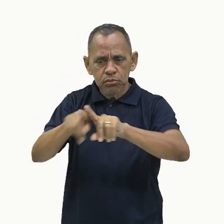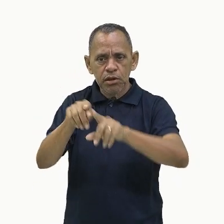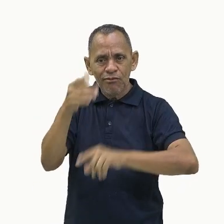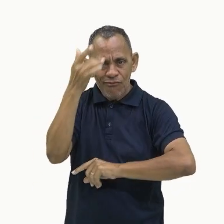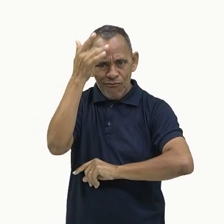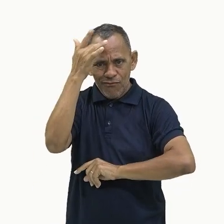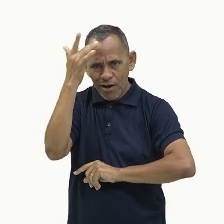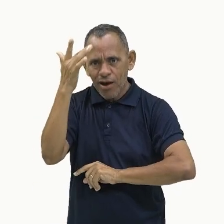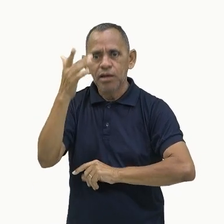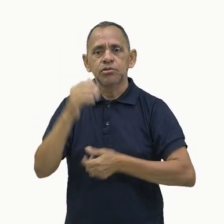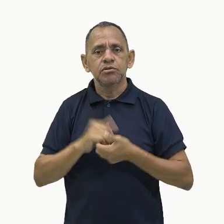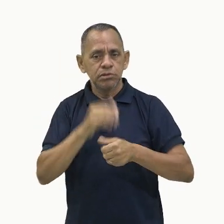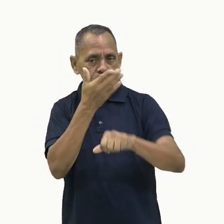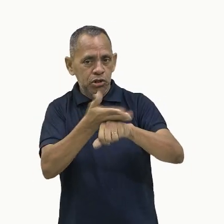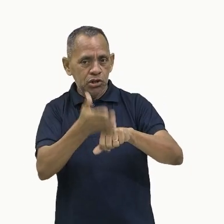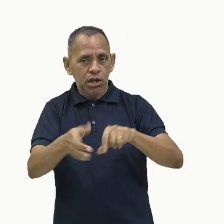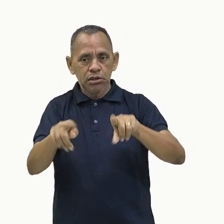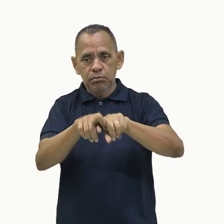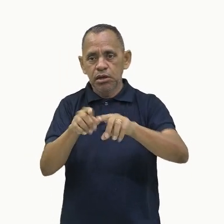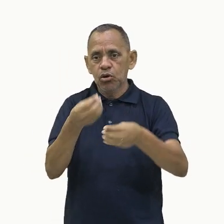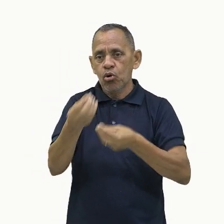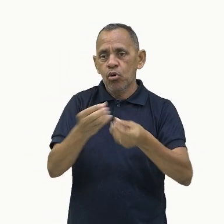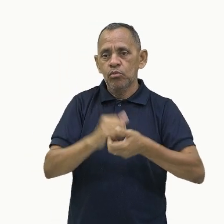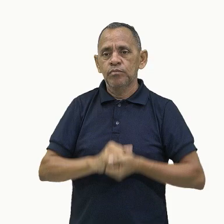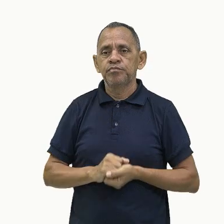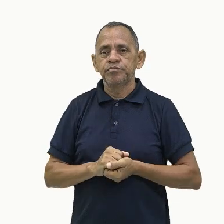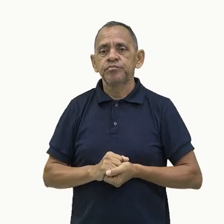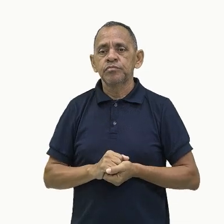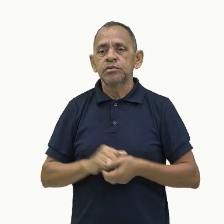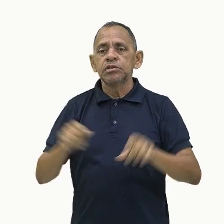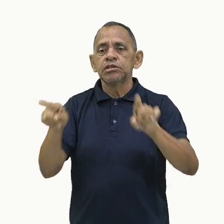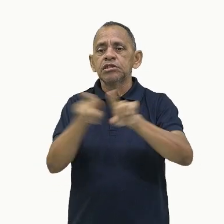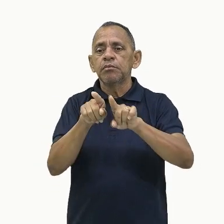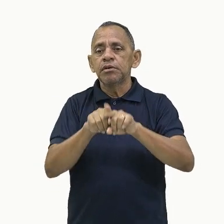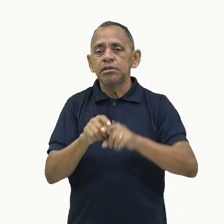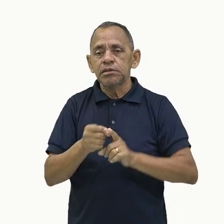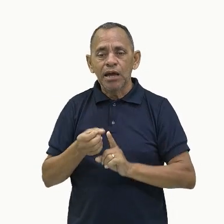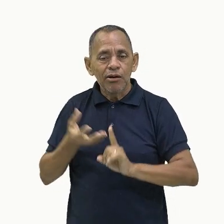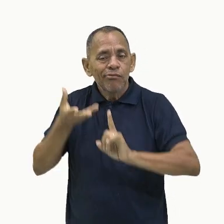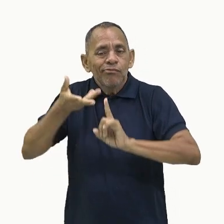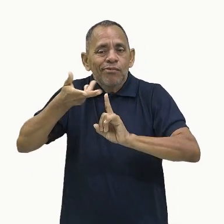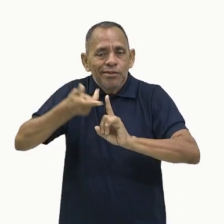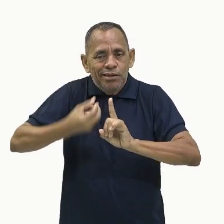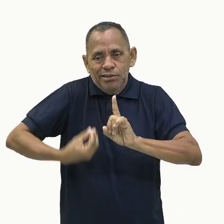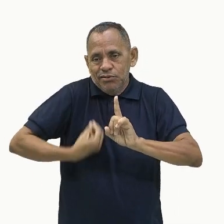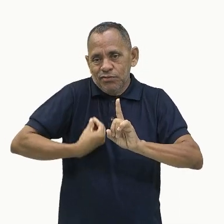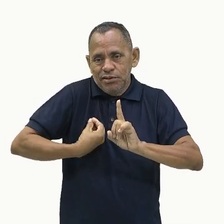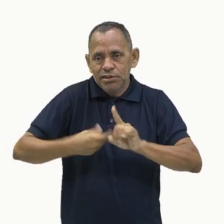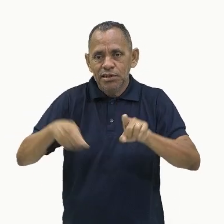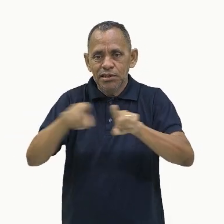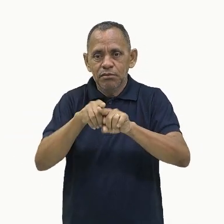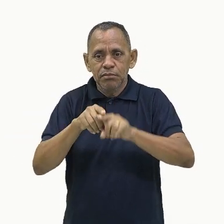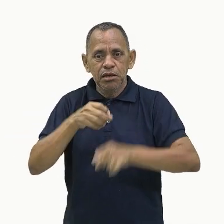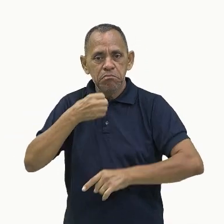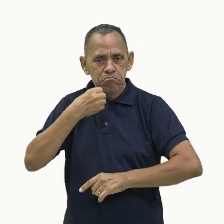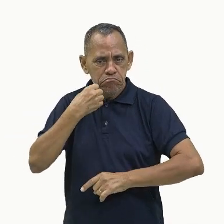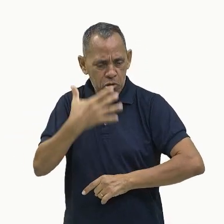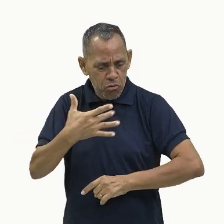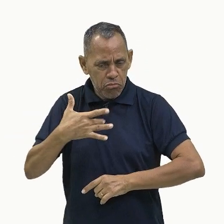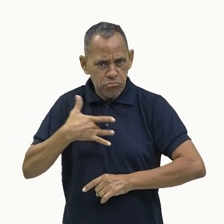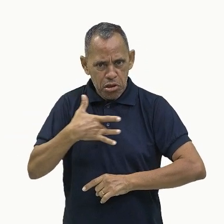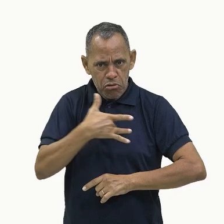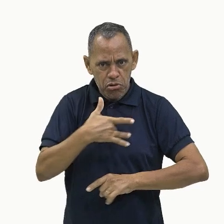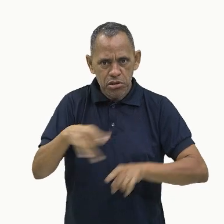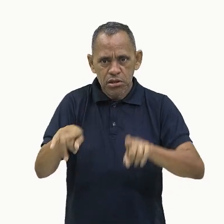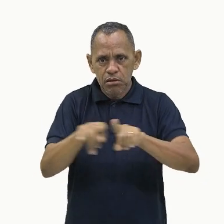treinamento. Como a gente vê na melhoria também da qualidade de vida e do bem-estar, onde a gente